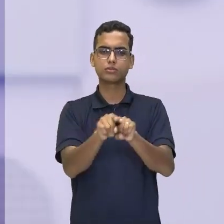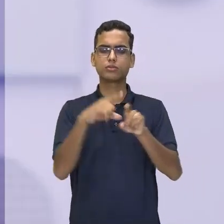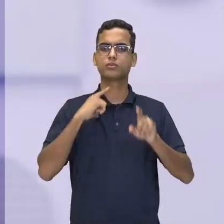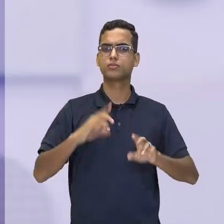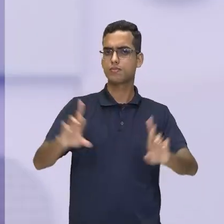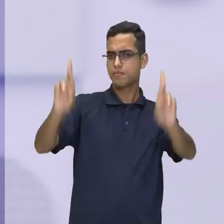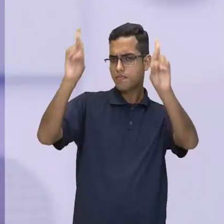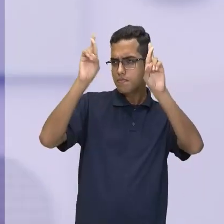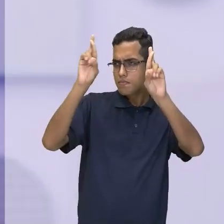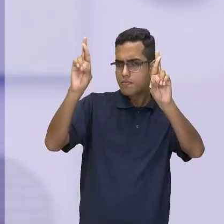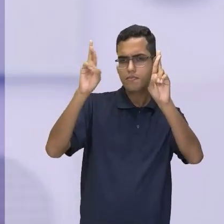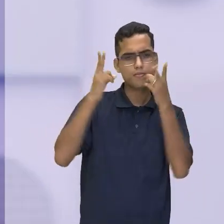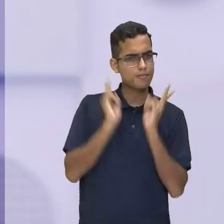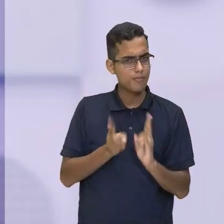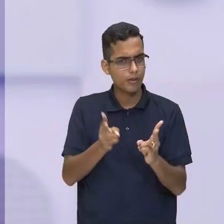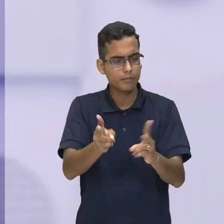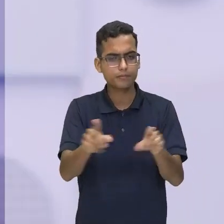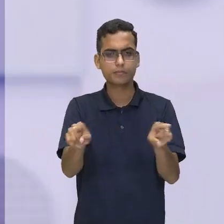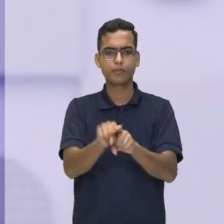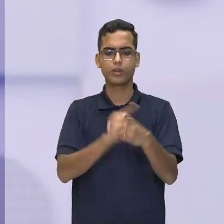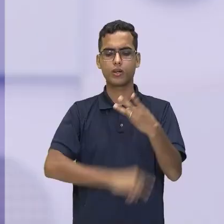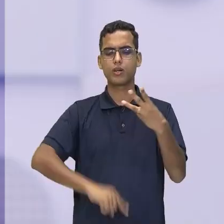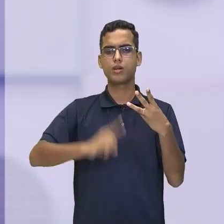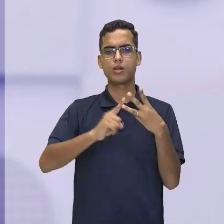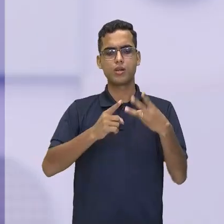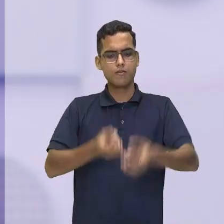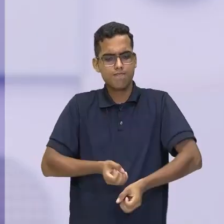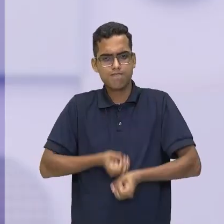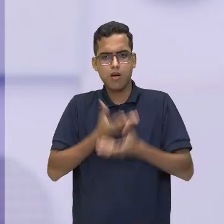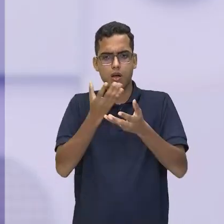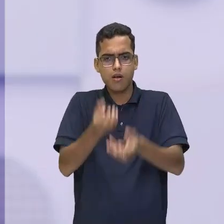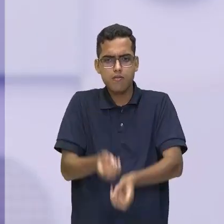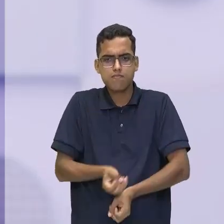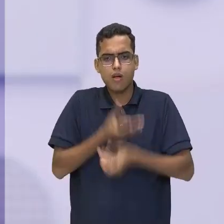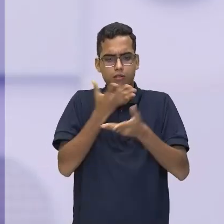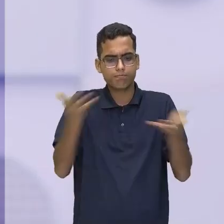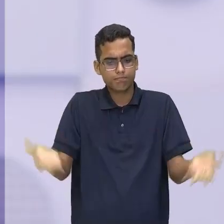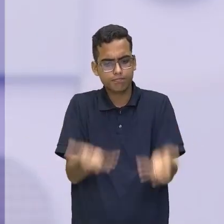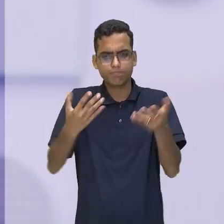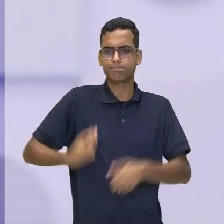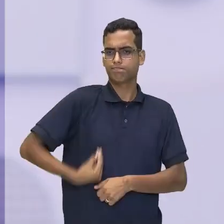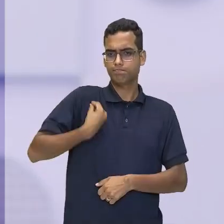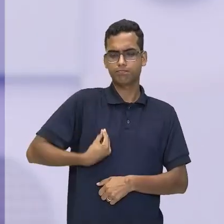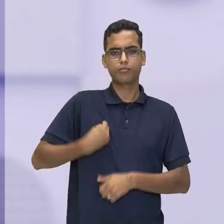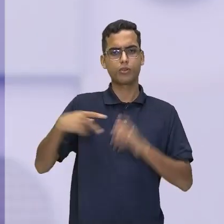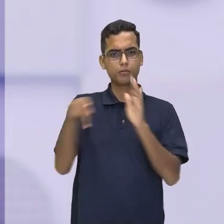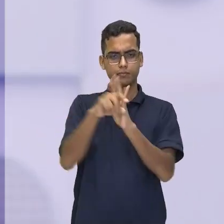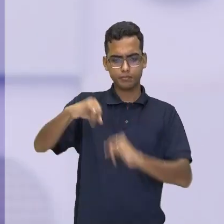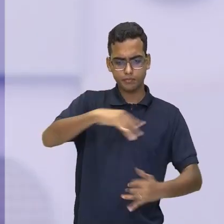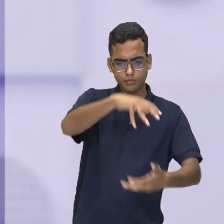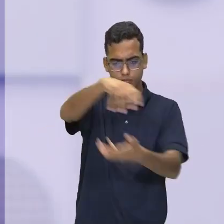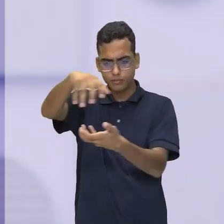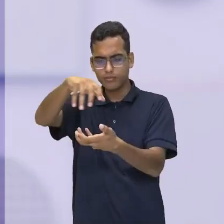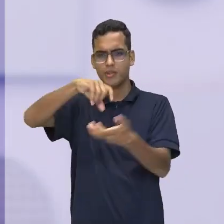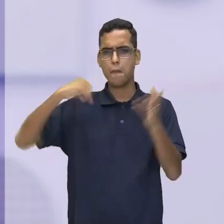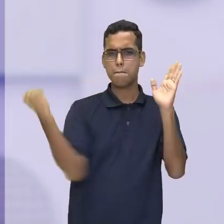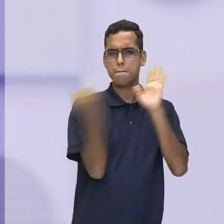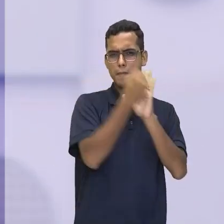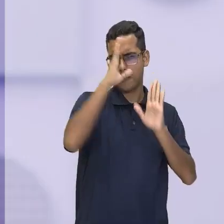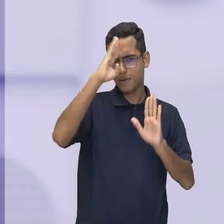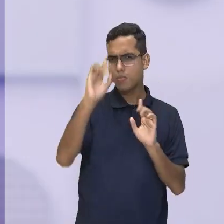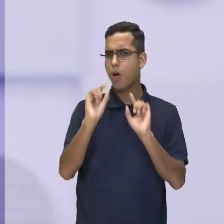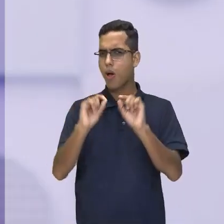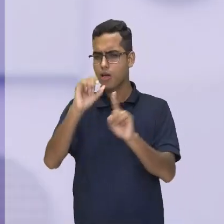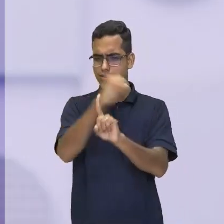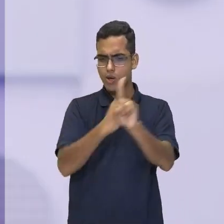lhe transmita palavras de vida. Né? No mundo tão marcado por desigualdades, por violências, o